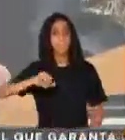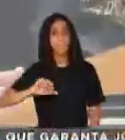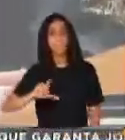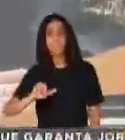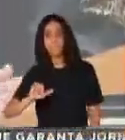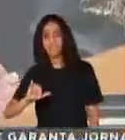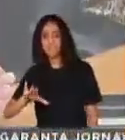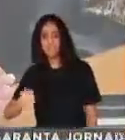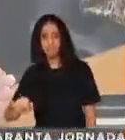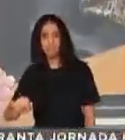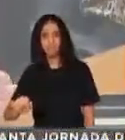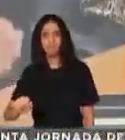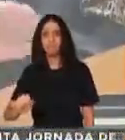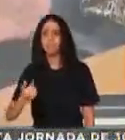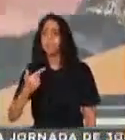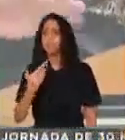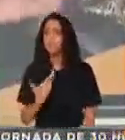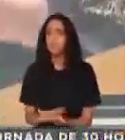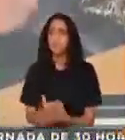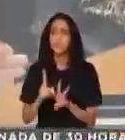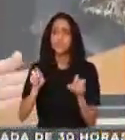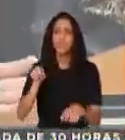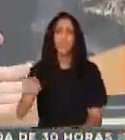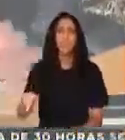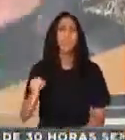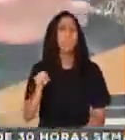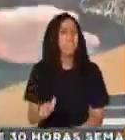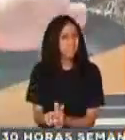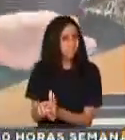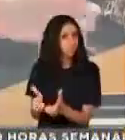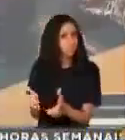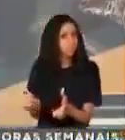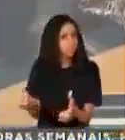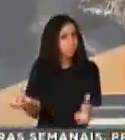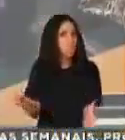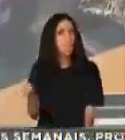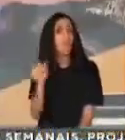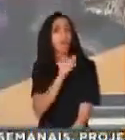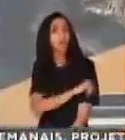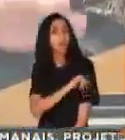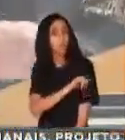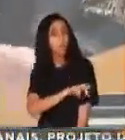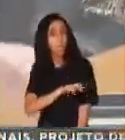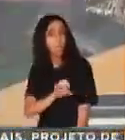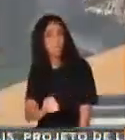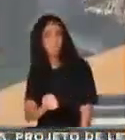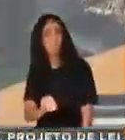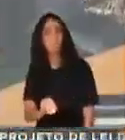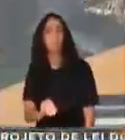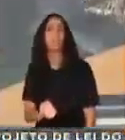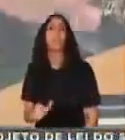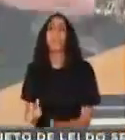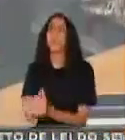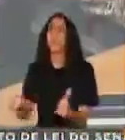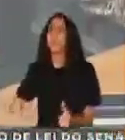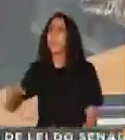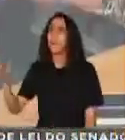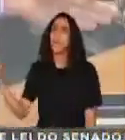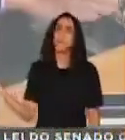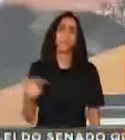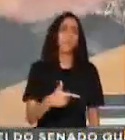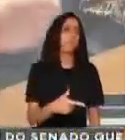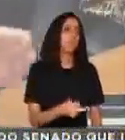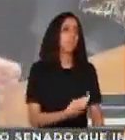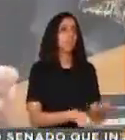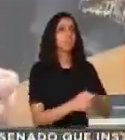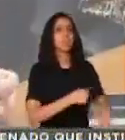Não tem uma linha sobre isso. É um dos grupos hoje que mais cresce. No Rio de Janeiro, hoje, o número de territórios dominados por milícia é maior do que o número de territórios dominados